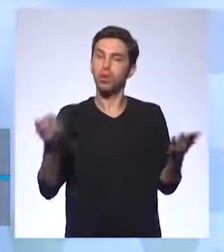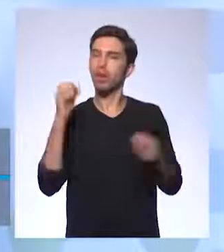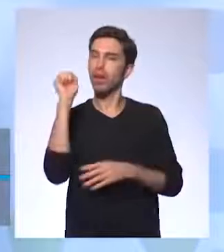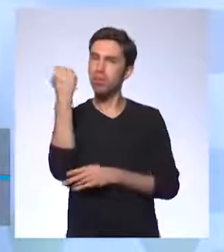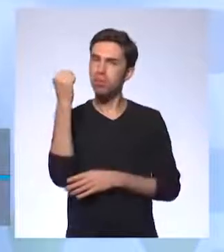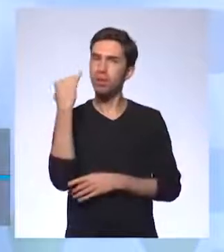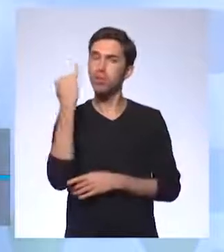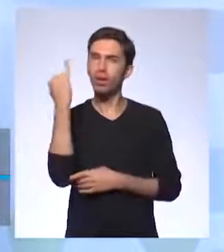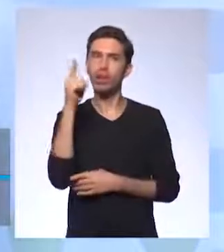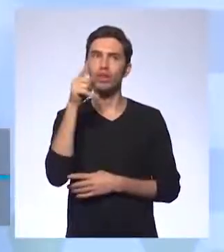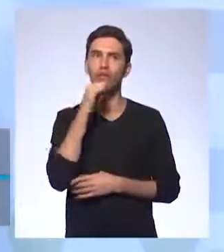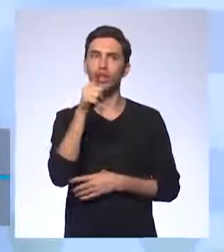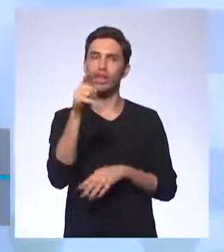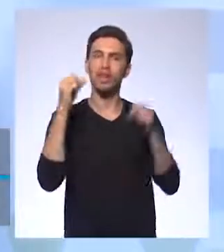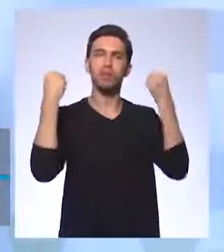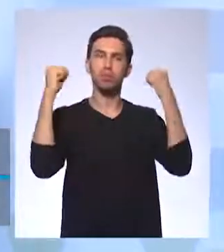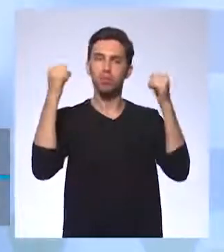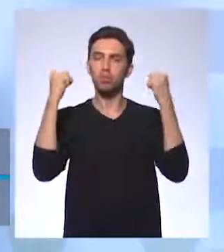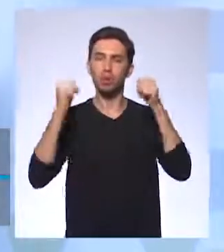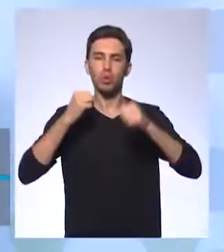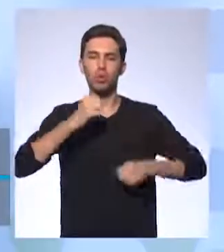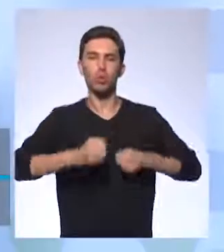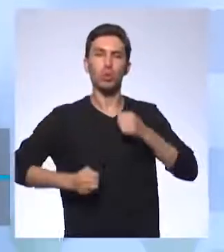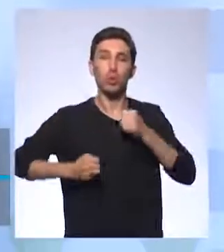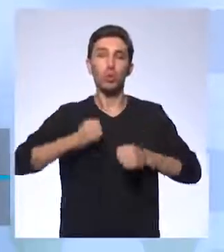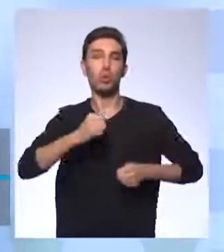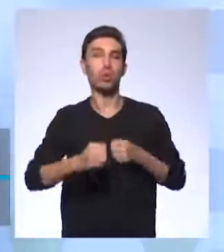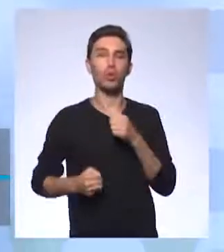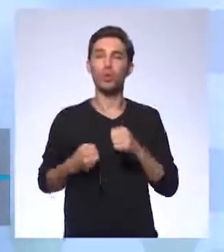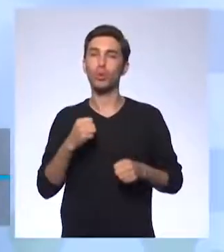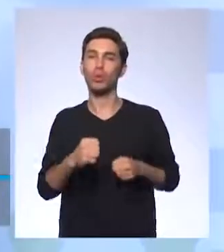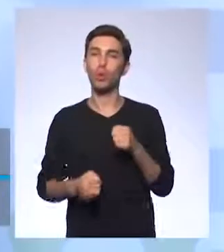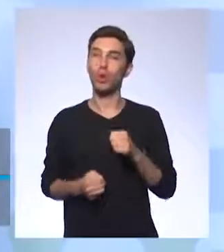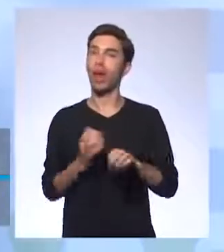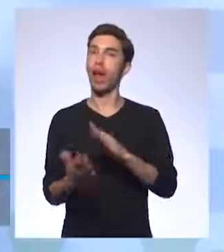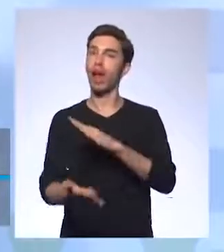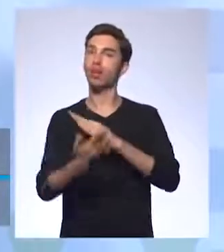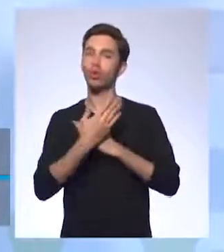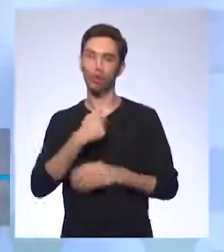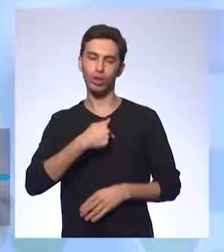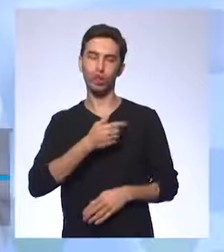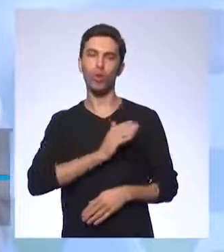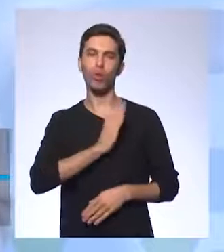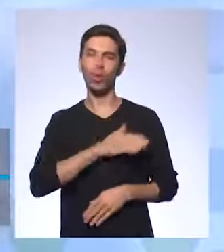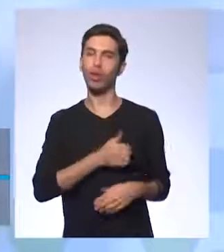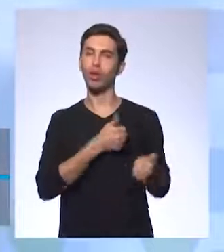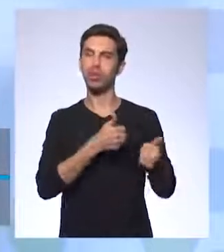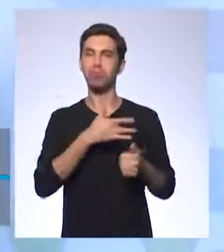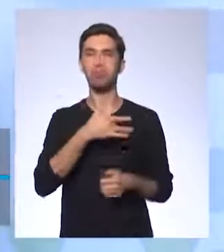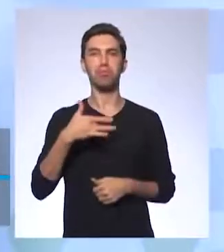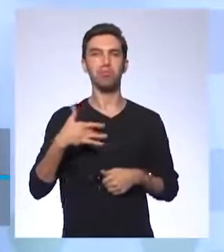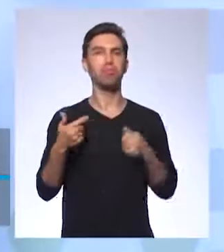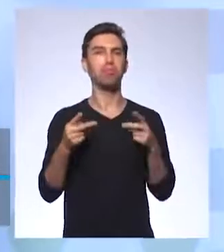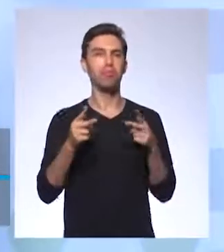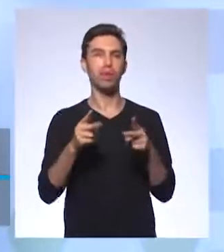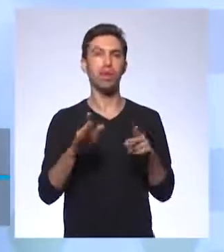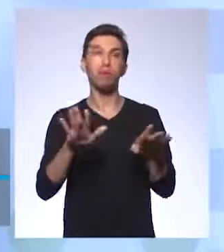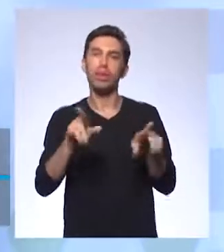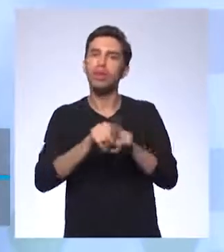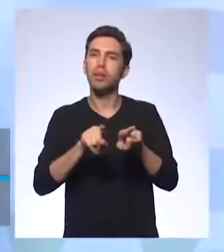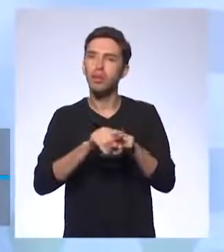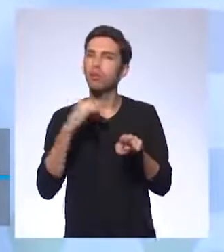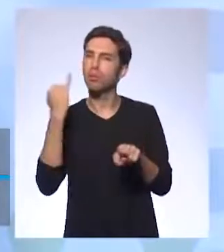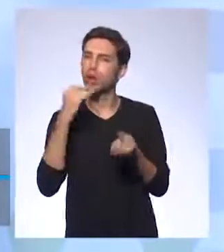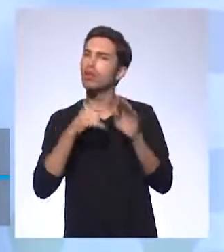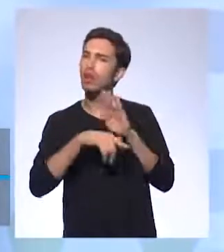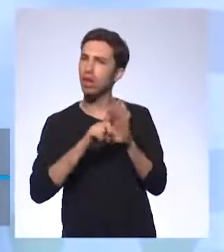atividades físicas, tal, você mantém esse sistema cardiovascular saudável. Agora é lógico que sempre tem que consultar um médico, porque ele vai falar que